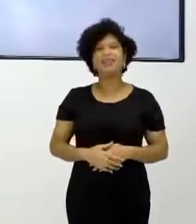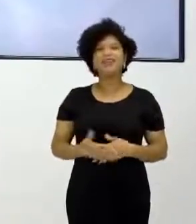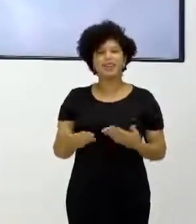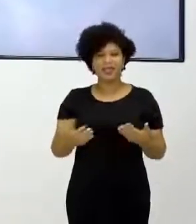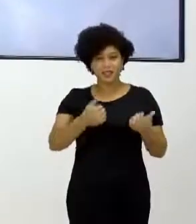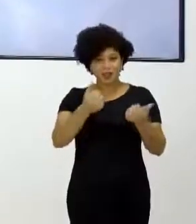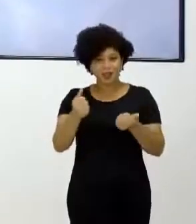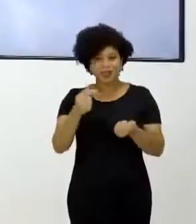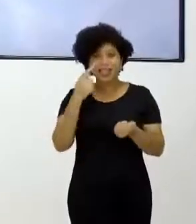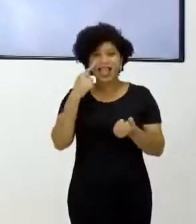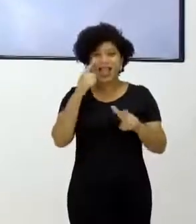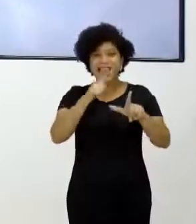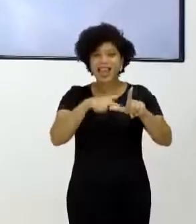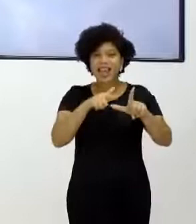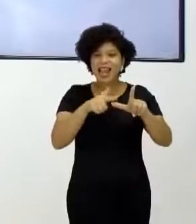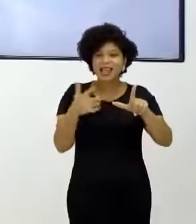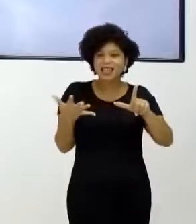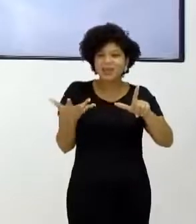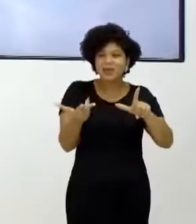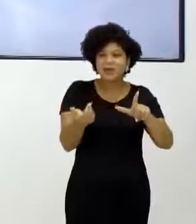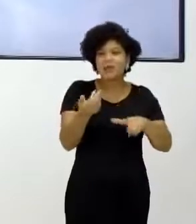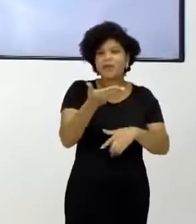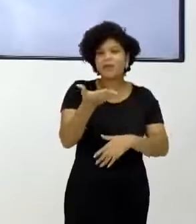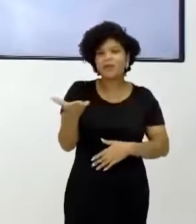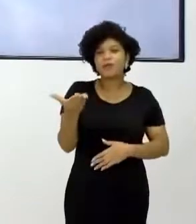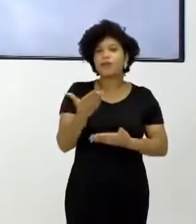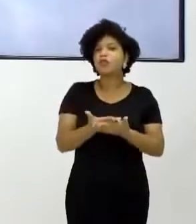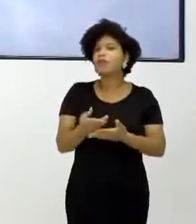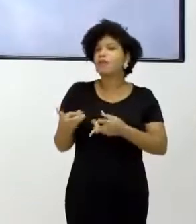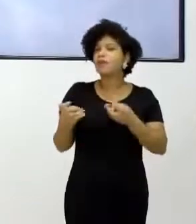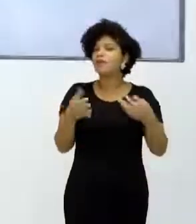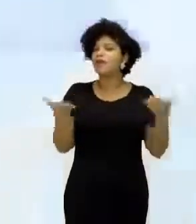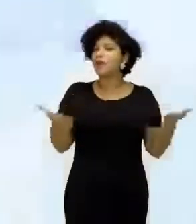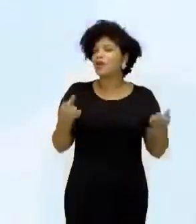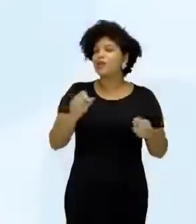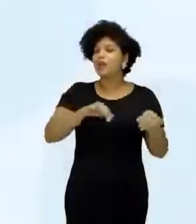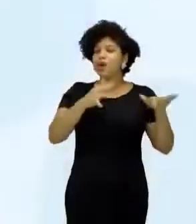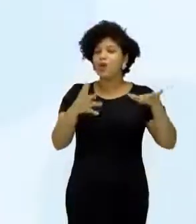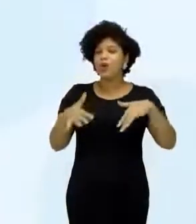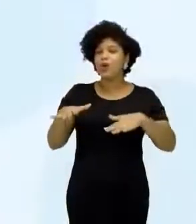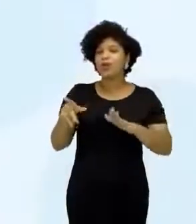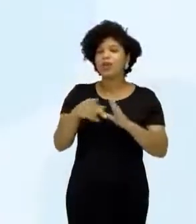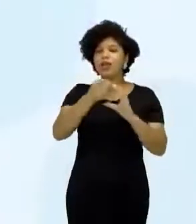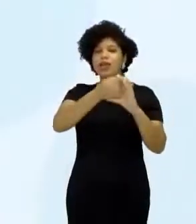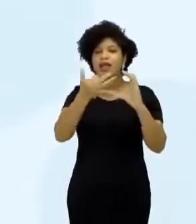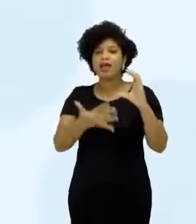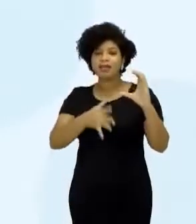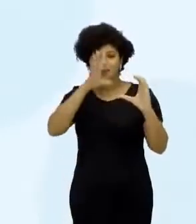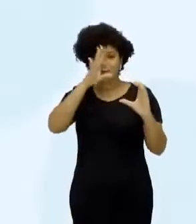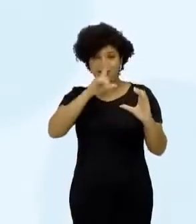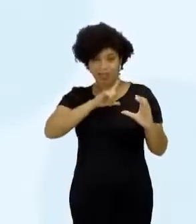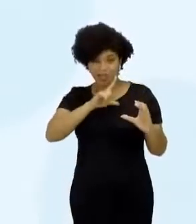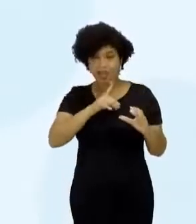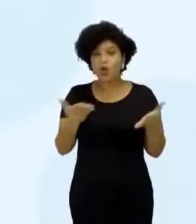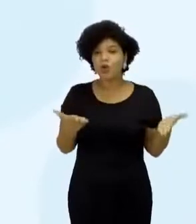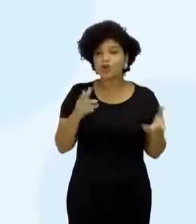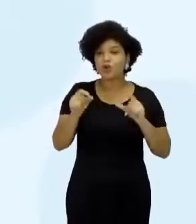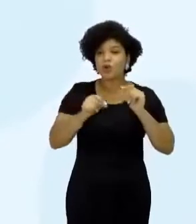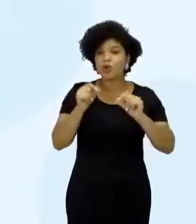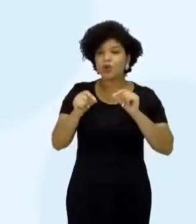letra imperdível aí para tocar com nossos estudantes aí sobre ondas e as suas características, que hoje vamos falar do